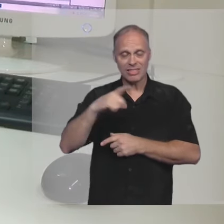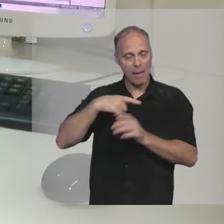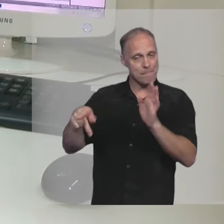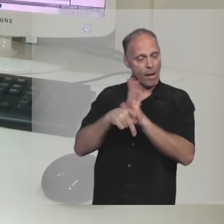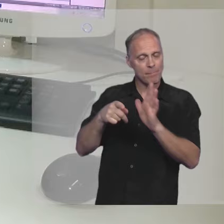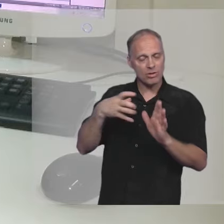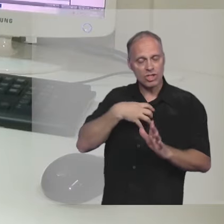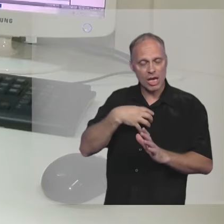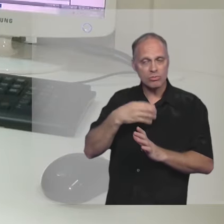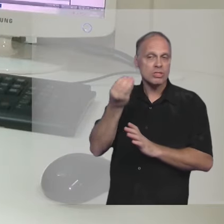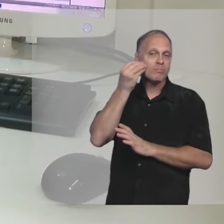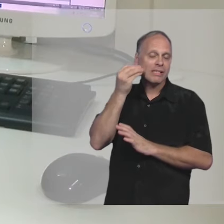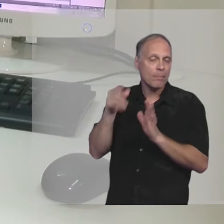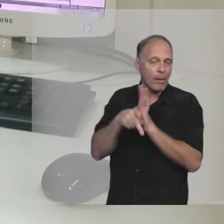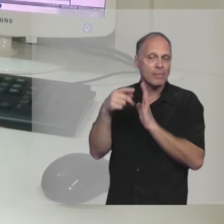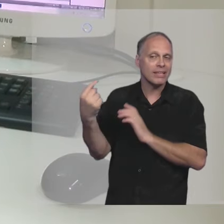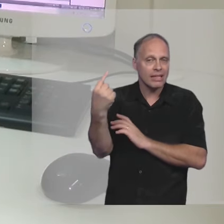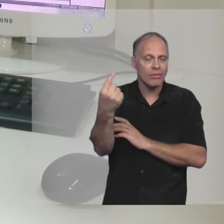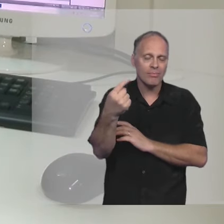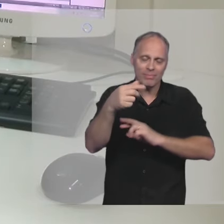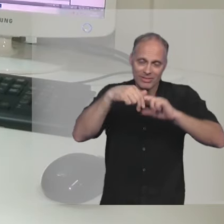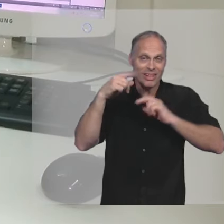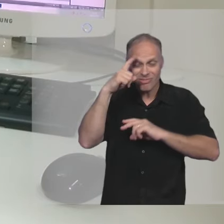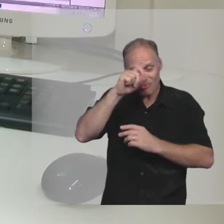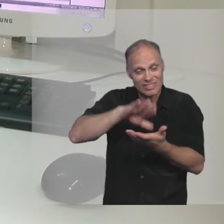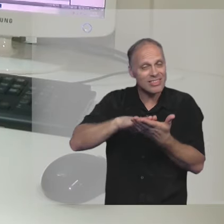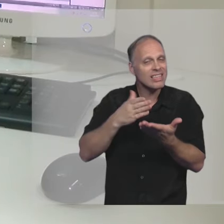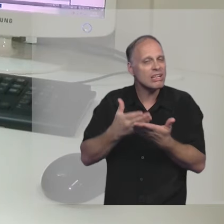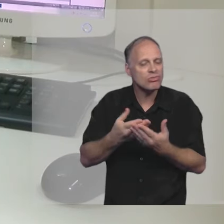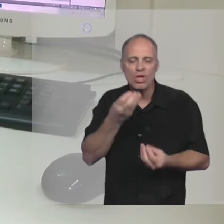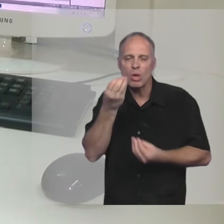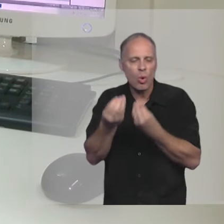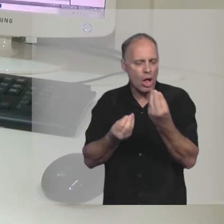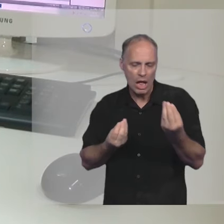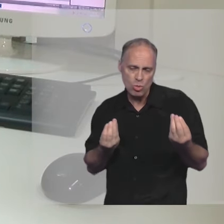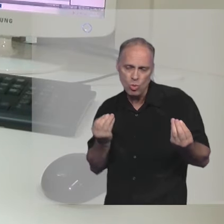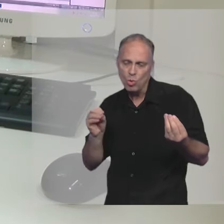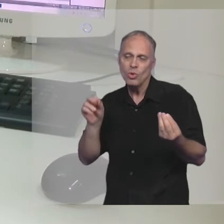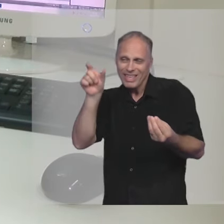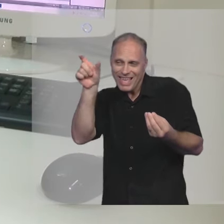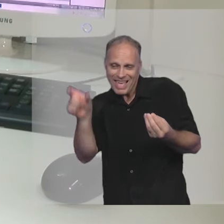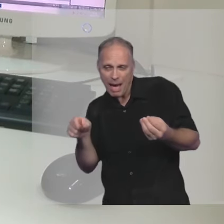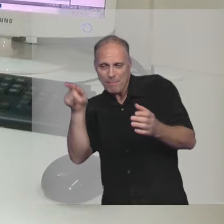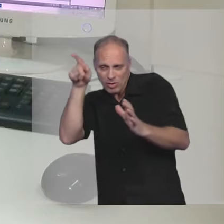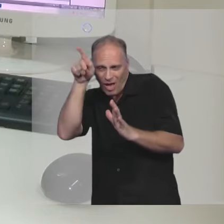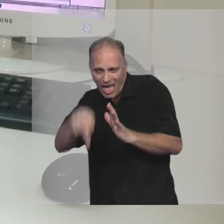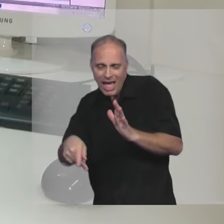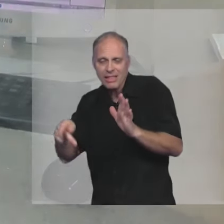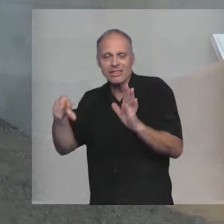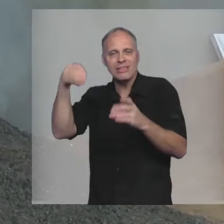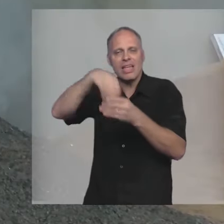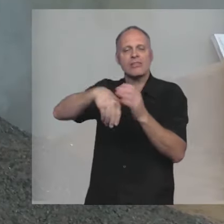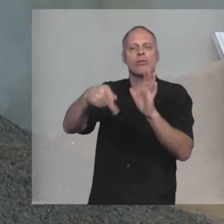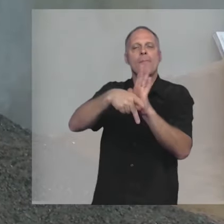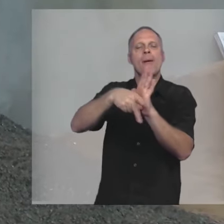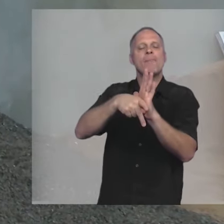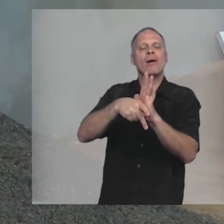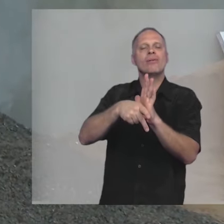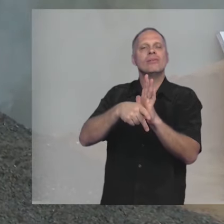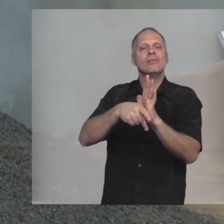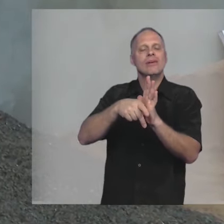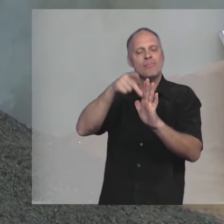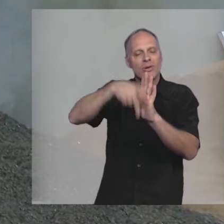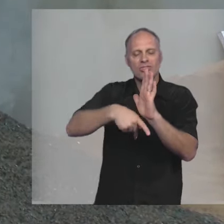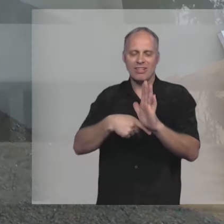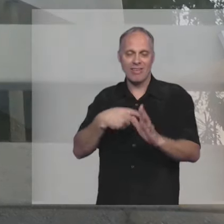muita bagagem, então é difícil você traduzir, colocar tudo o que ele é em um papel, em um projeto. É